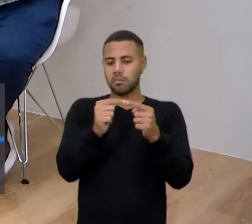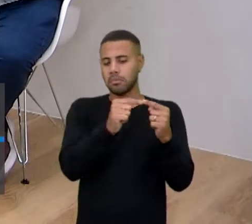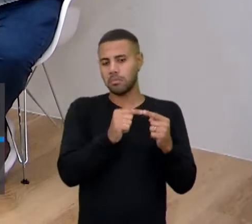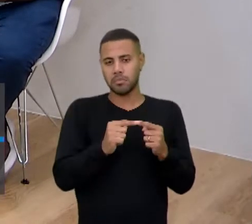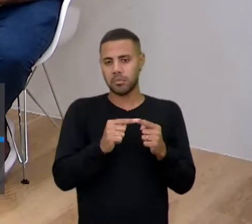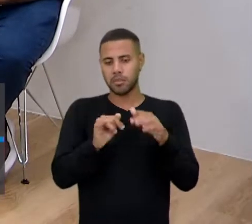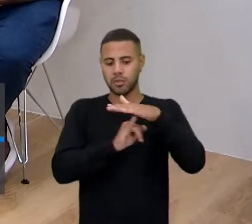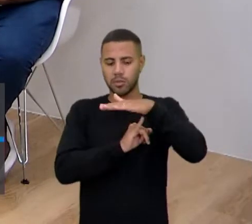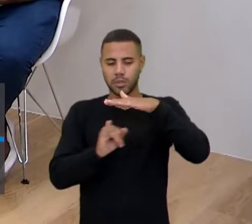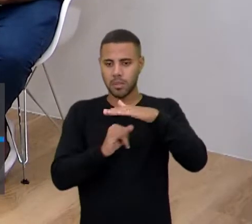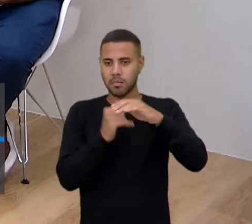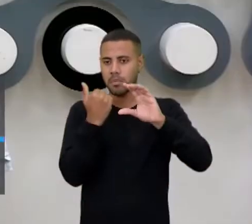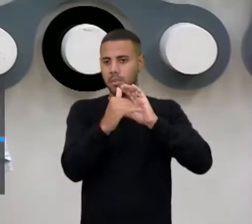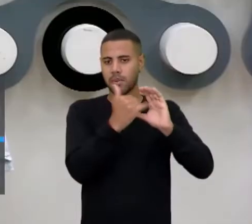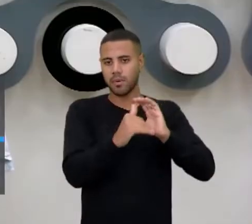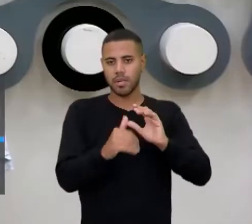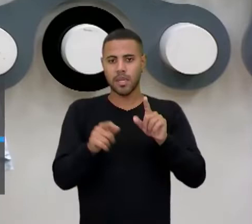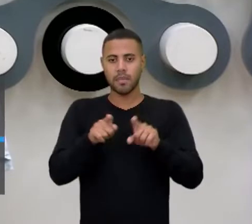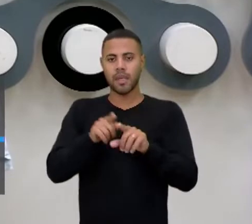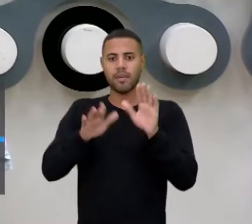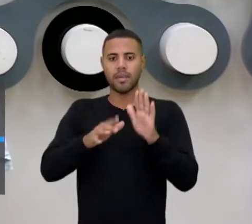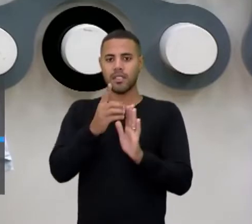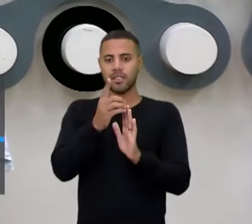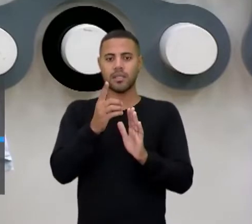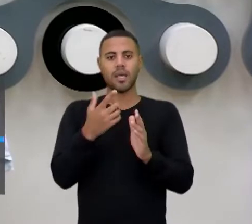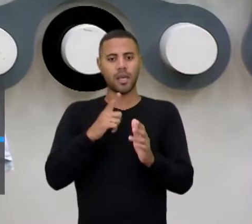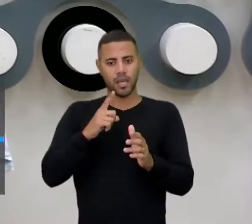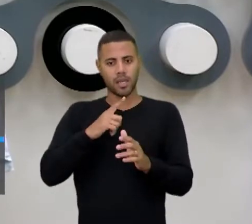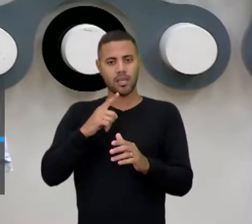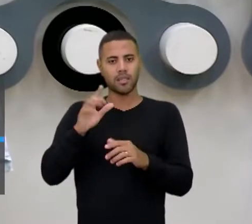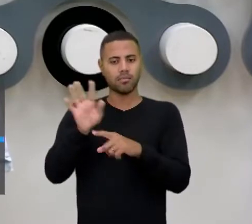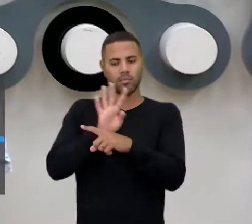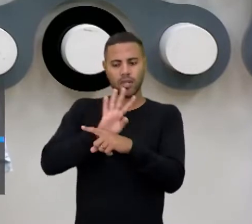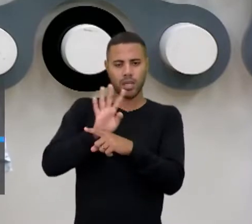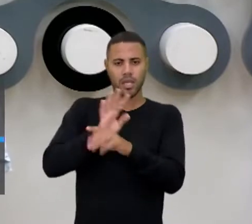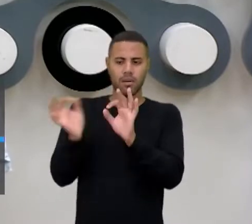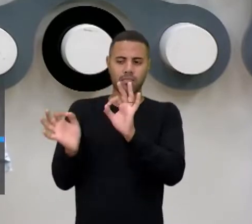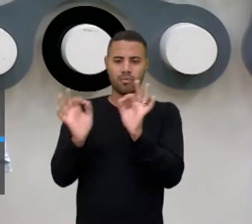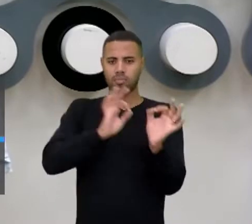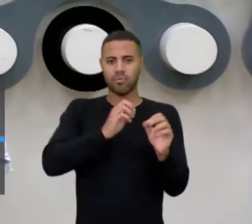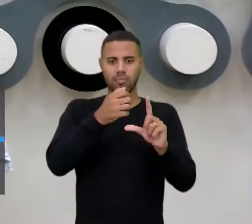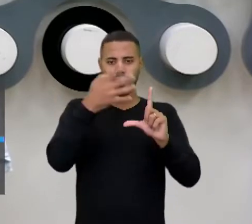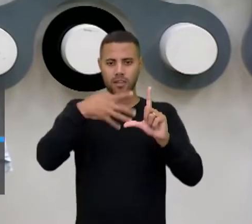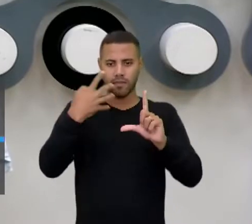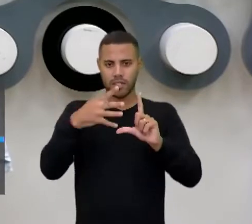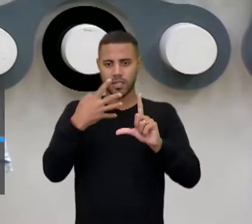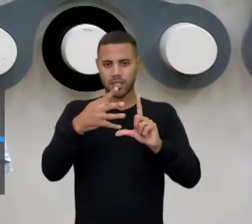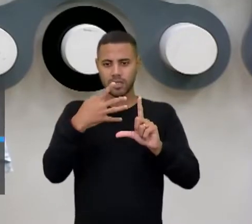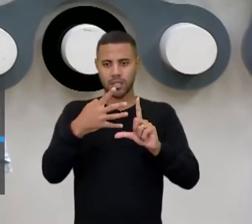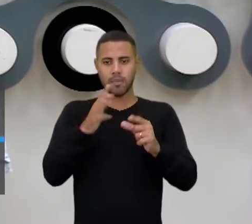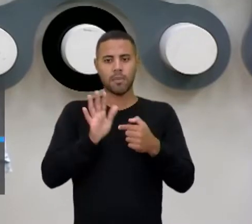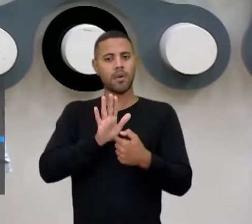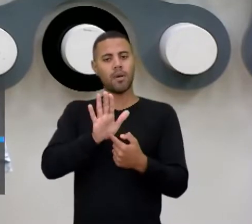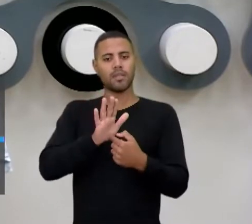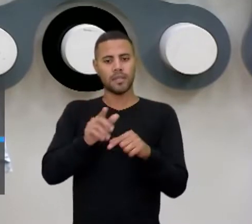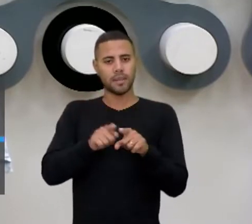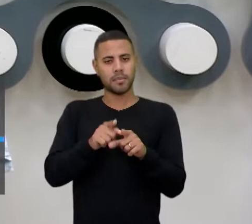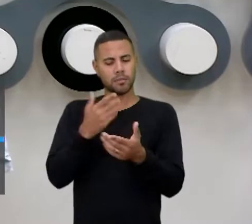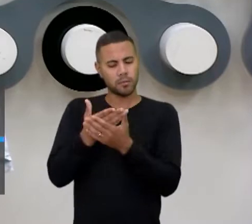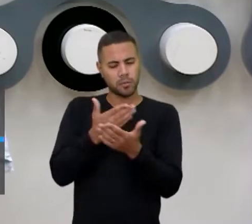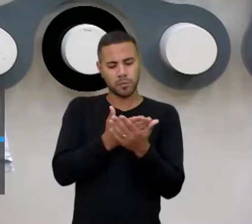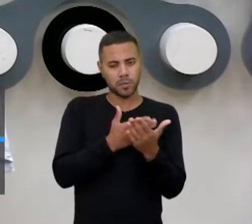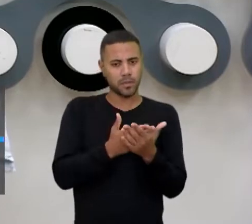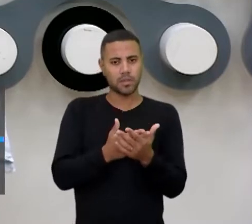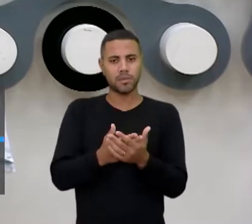sabe onde isso vai parar. Tem até documentários sobre isso na Netflix, nos streamings aí para você ver. Bom, e vamos